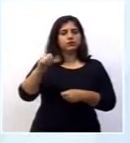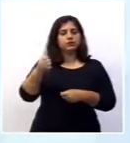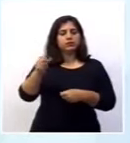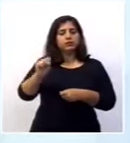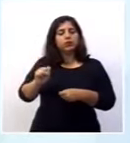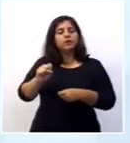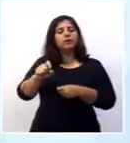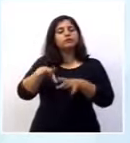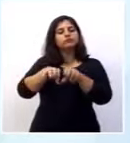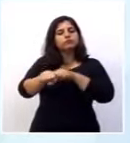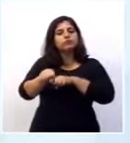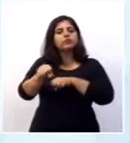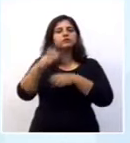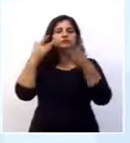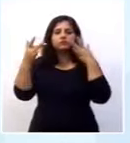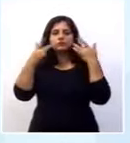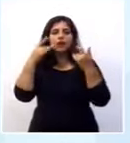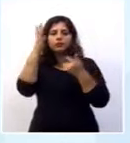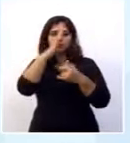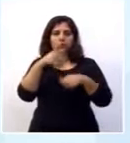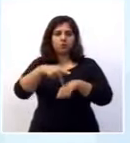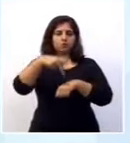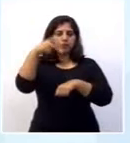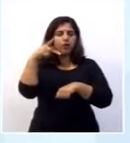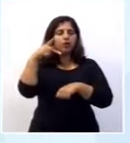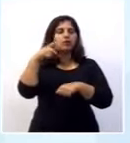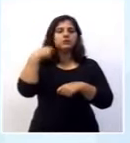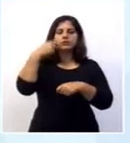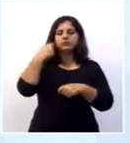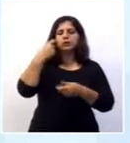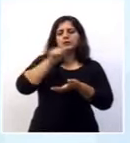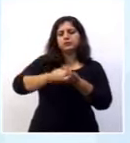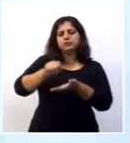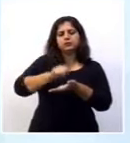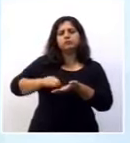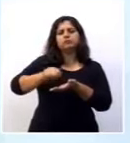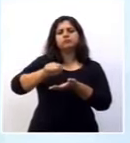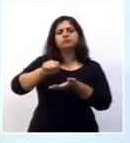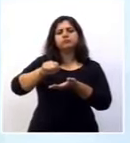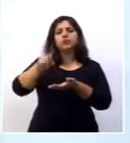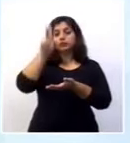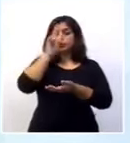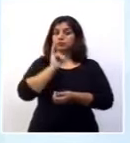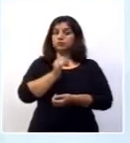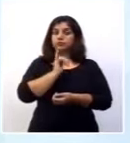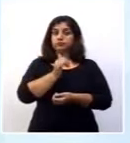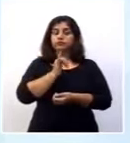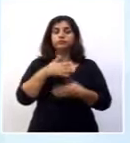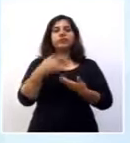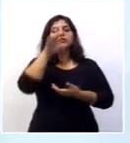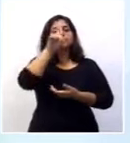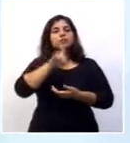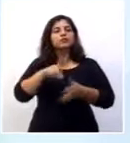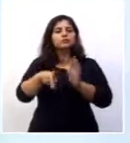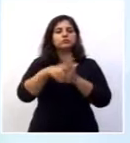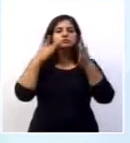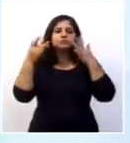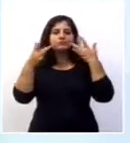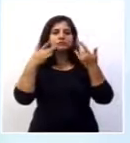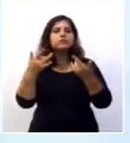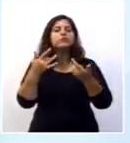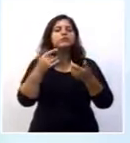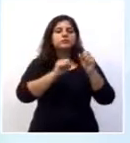cênicas, pós-graduado em teatro brasileiro, dramaturgo, ator, escritor, contador de histórias, diretor teatral e